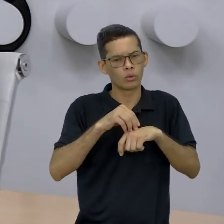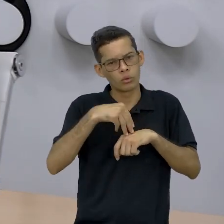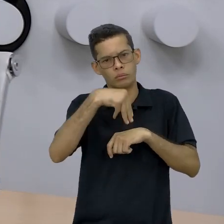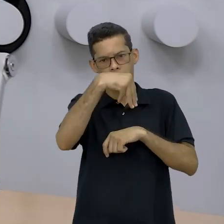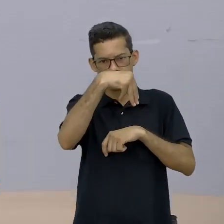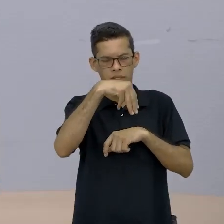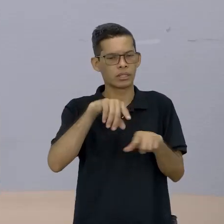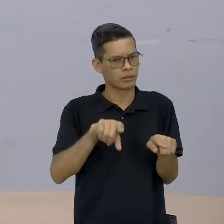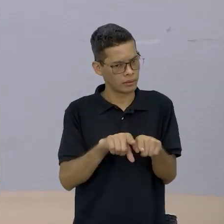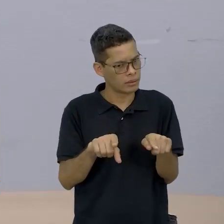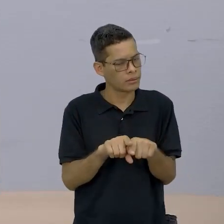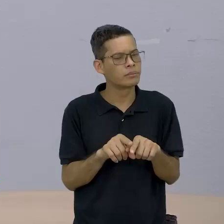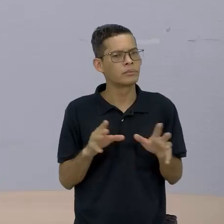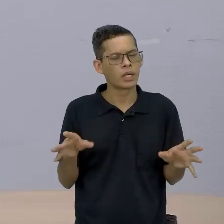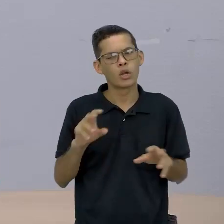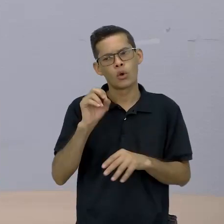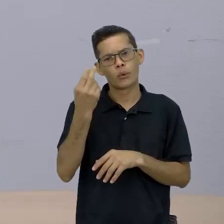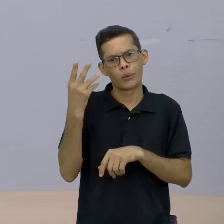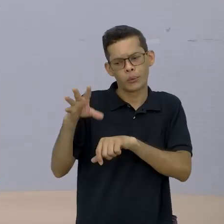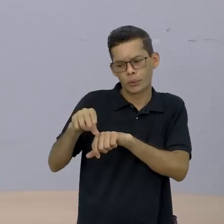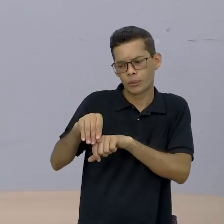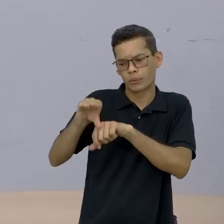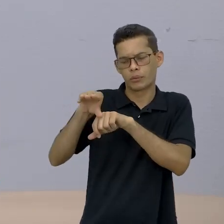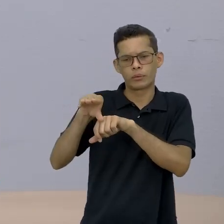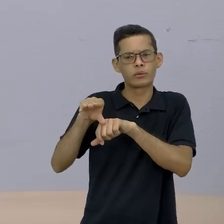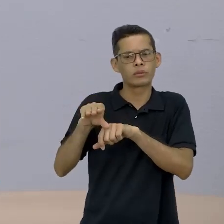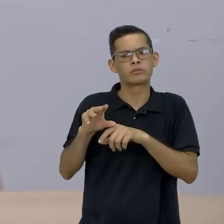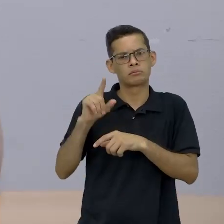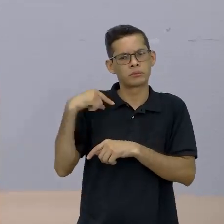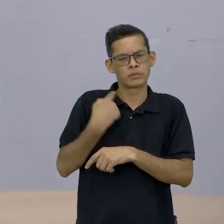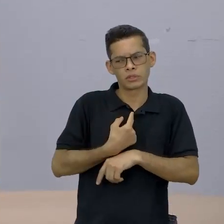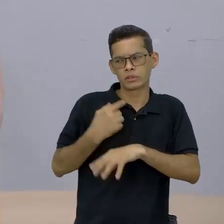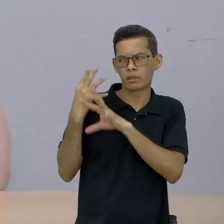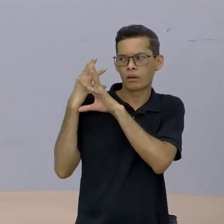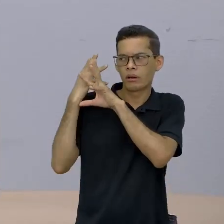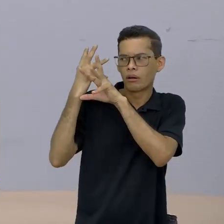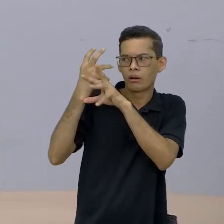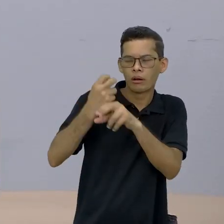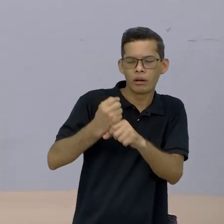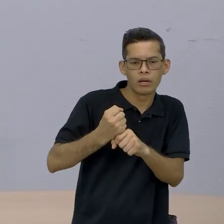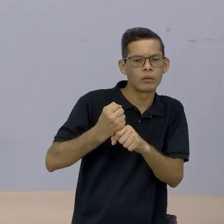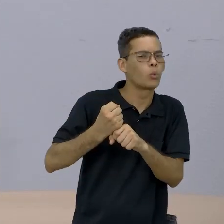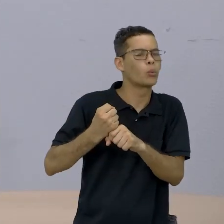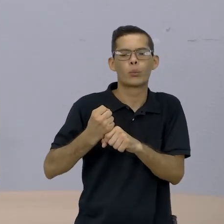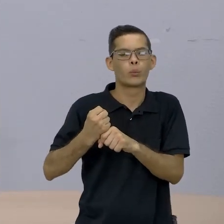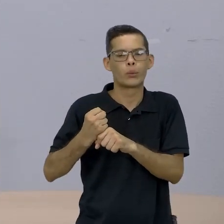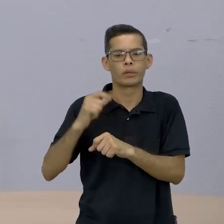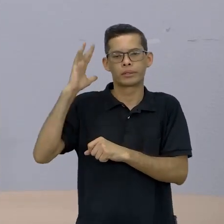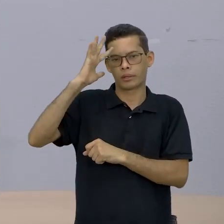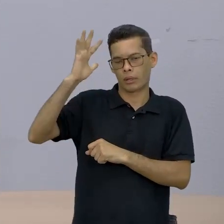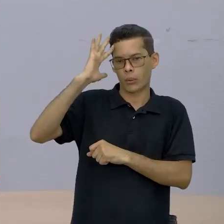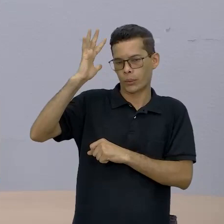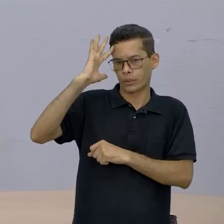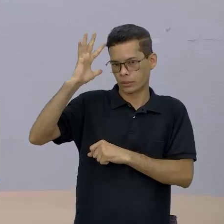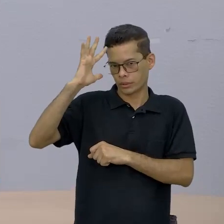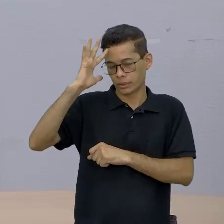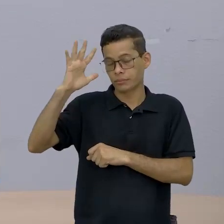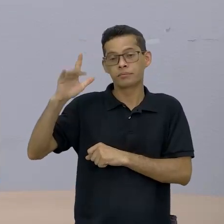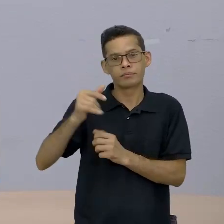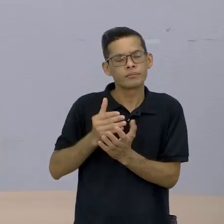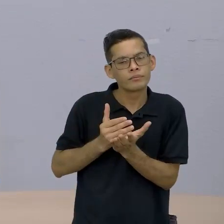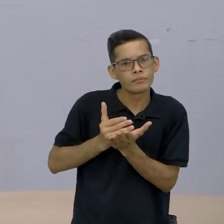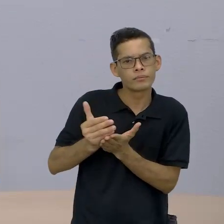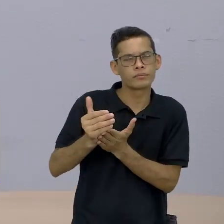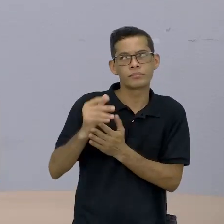Ou ainda pode ser aquele tipo de conhecimento onde você está resgatando uma determinada teoria e a partir